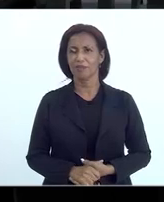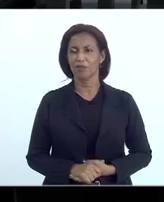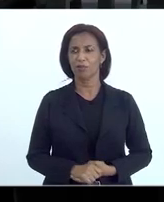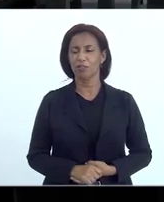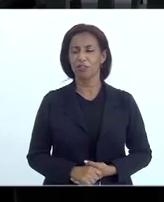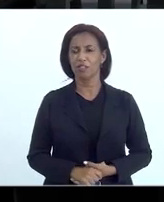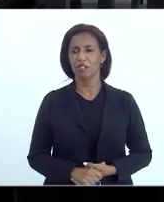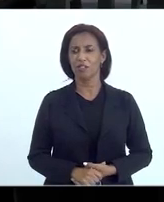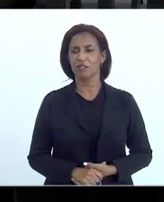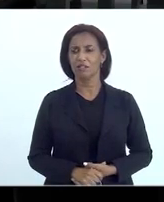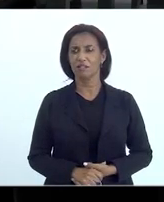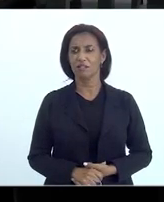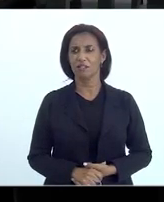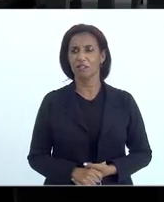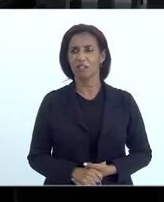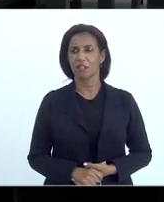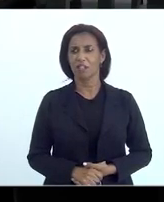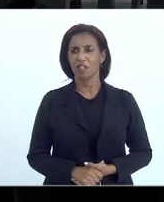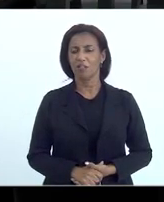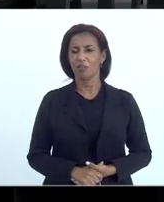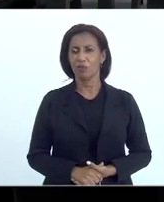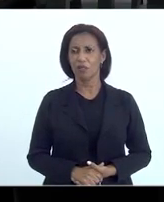E aí